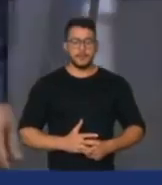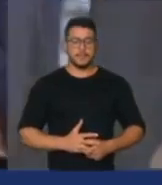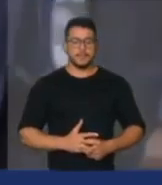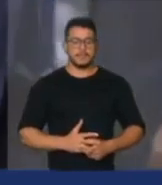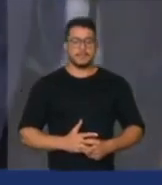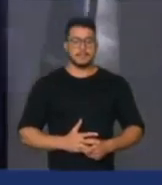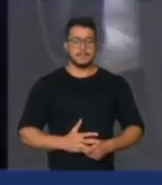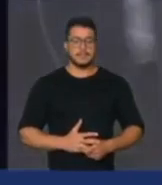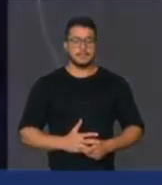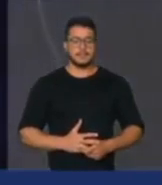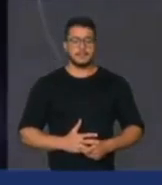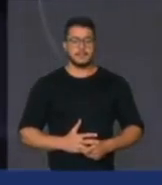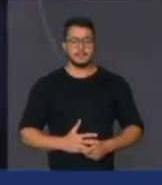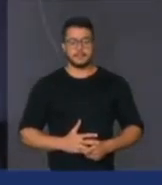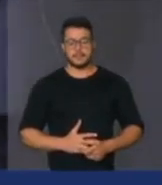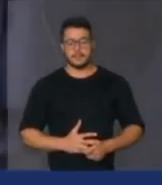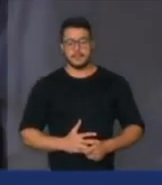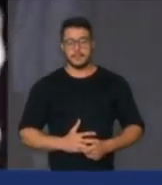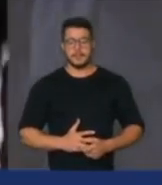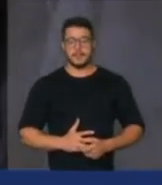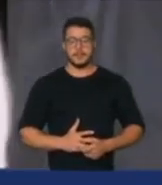Governo. Oposição, presidente.